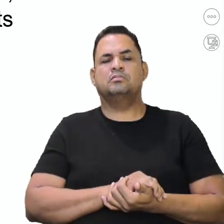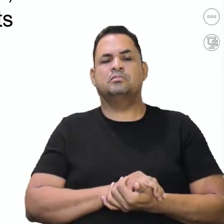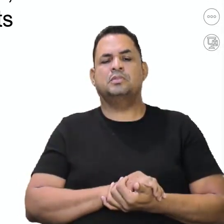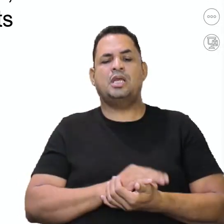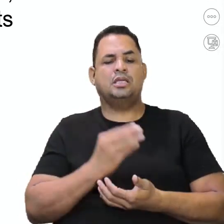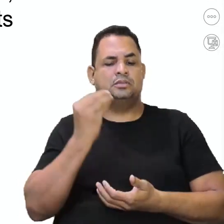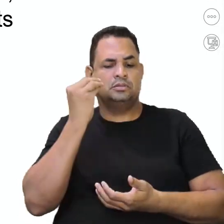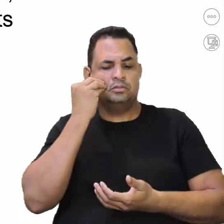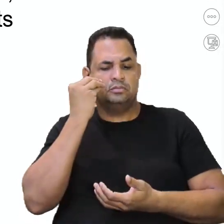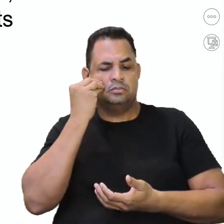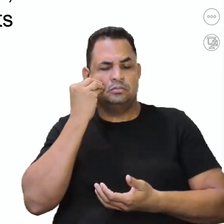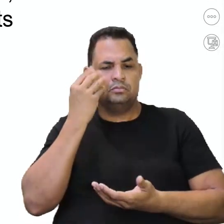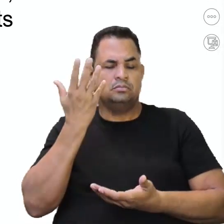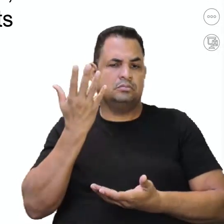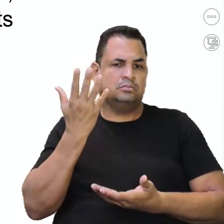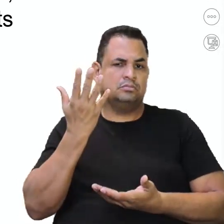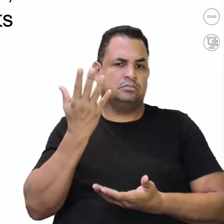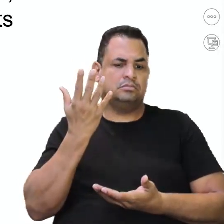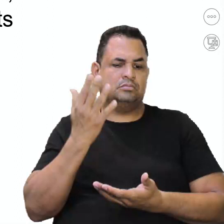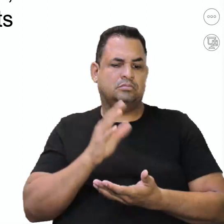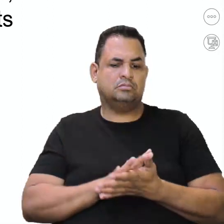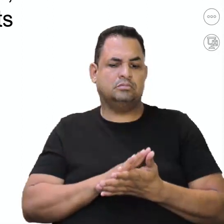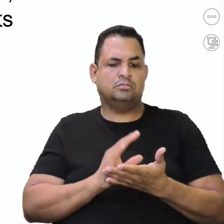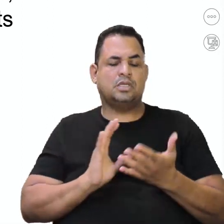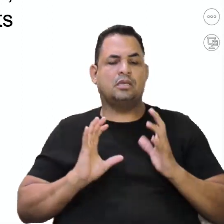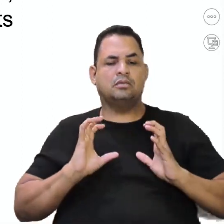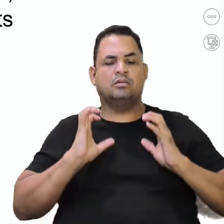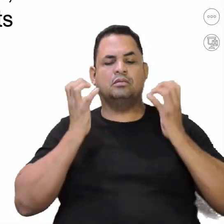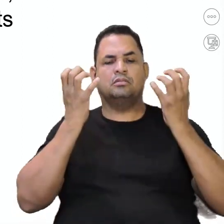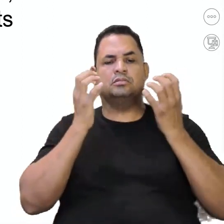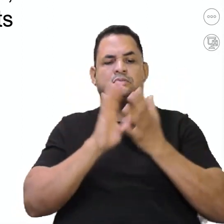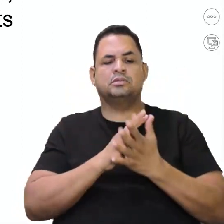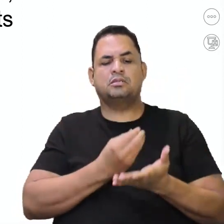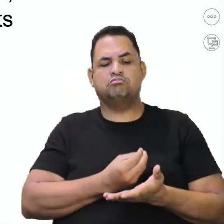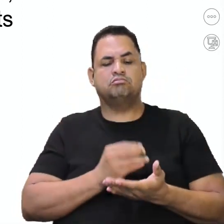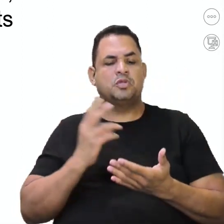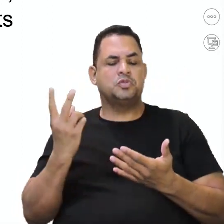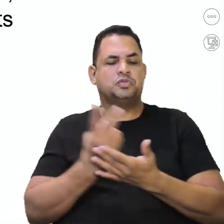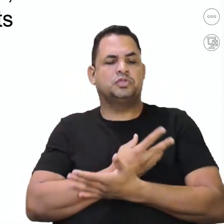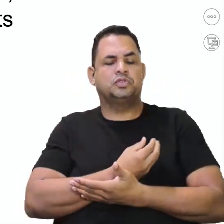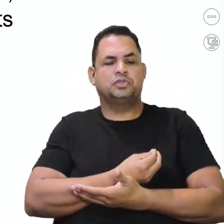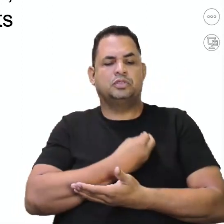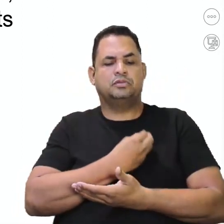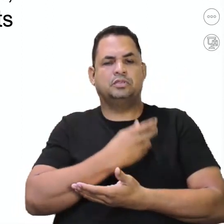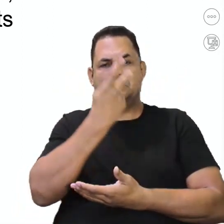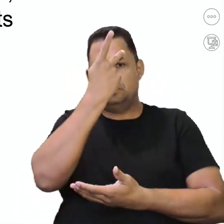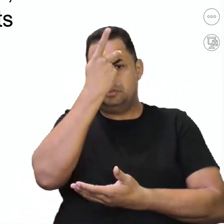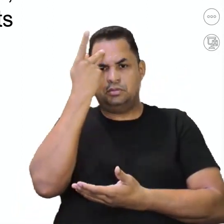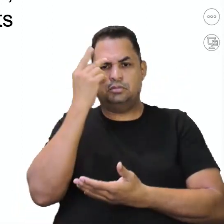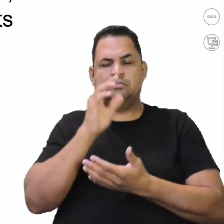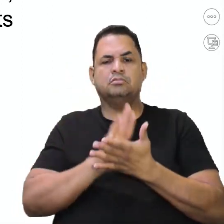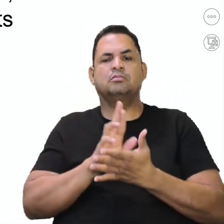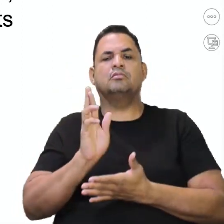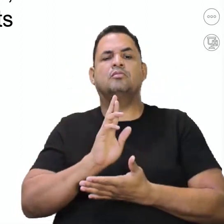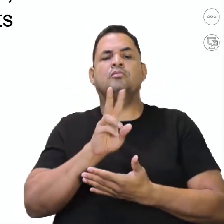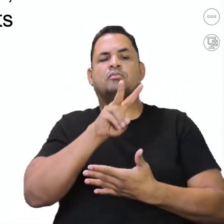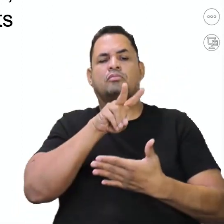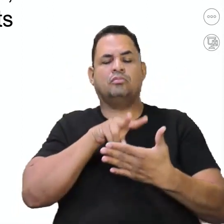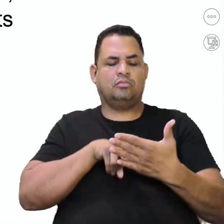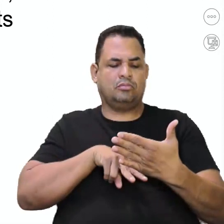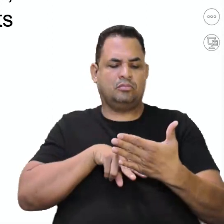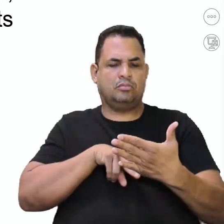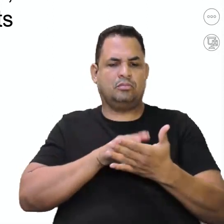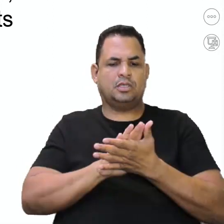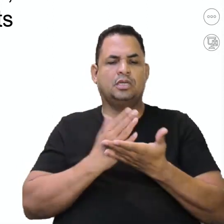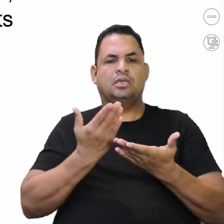as experiências e eventos que ocorreram na vida de uma pessoa, certo? Quem aqui já leu algum tipo